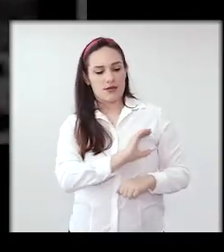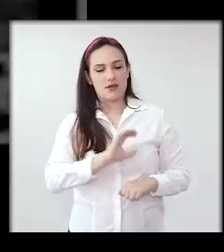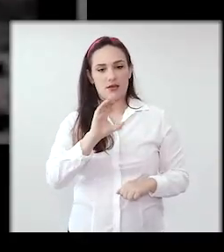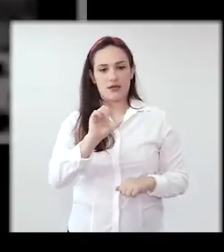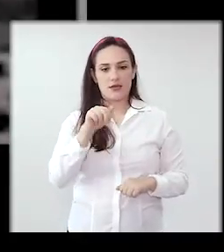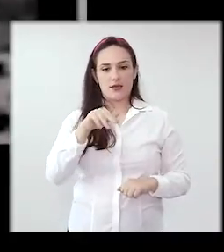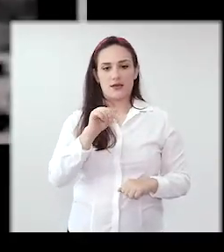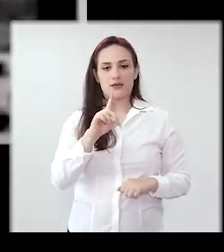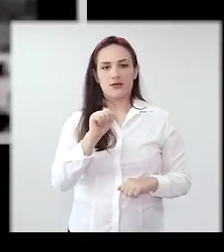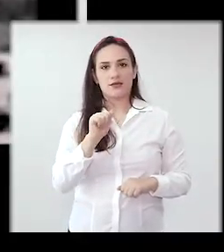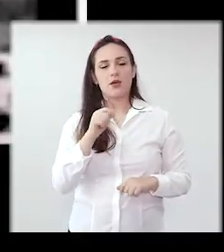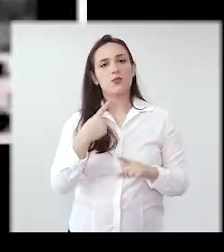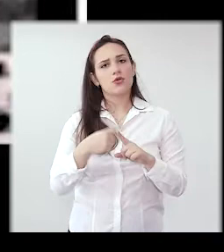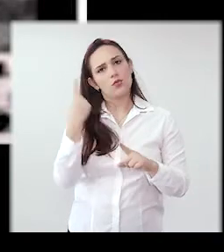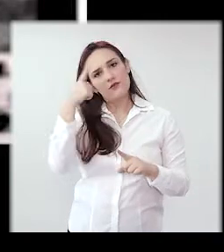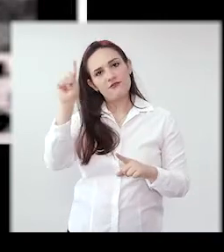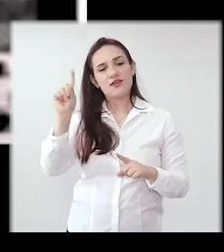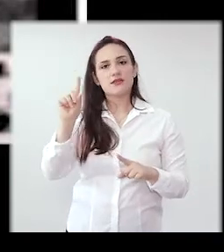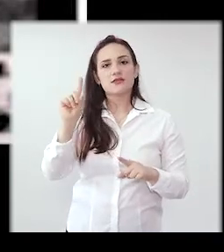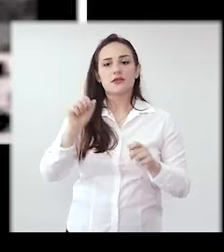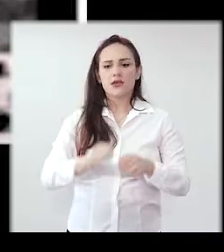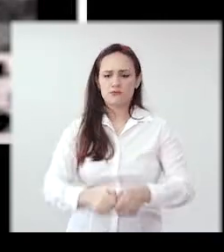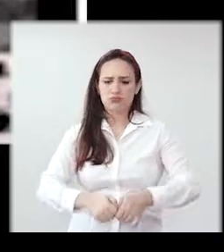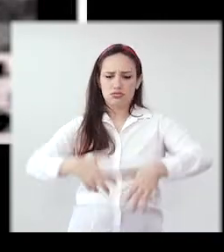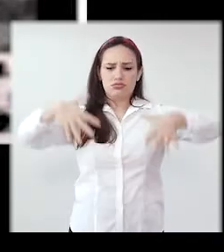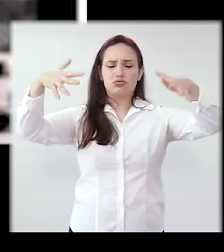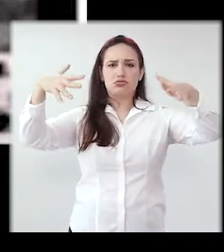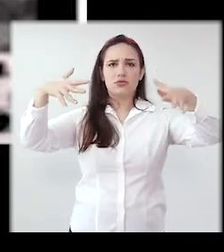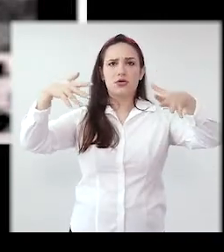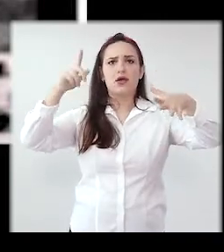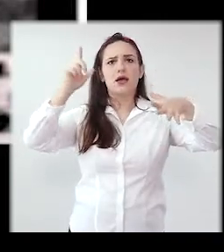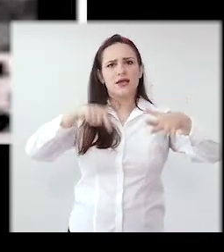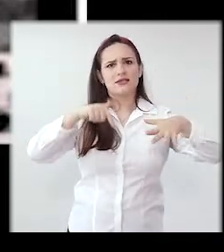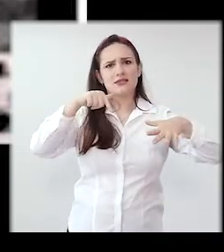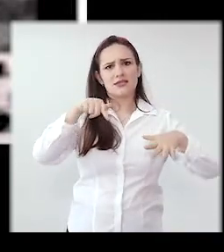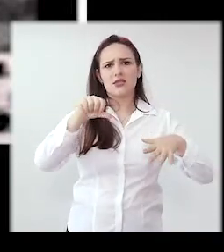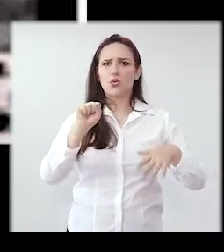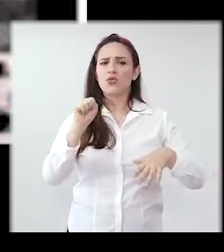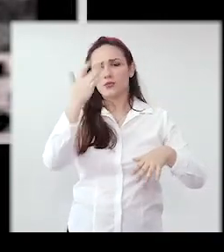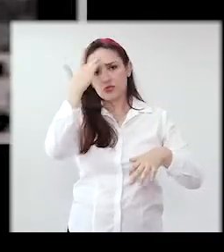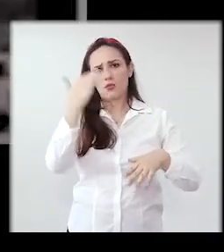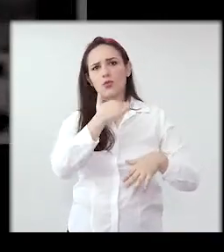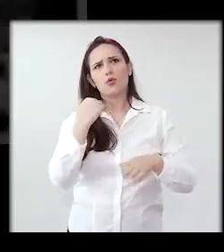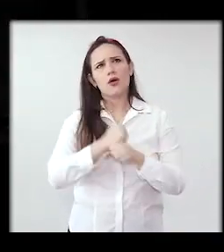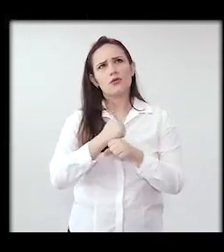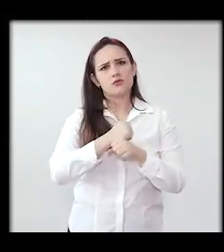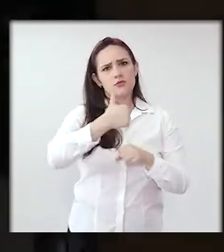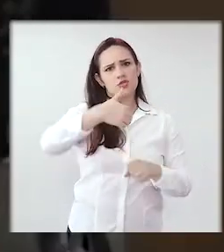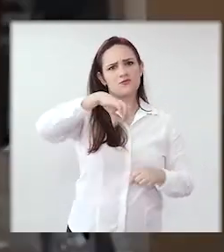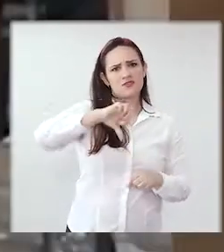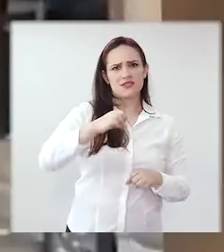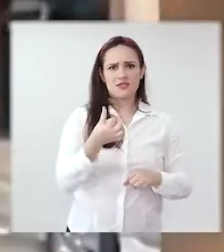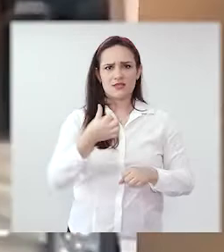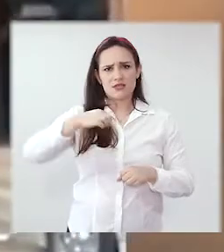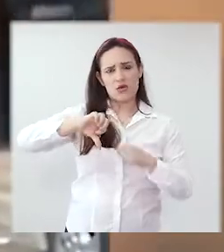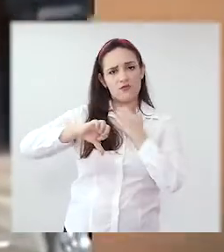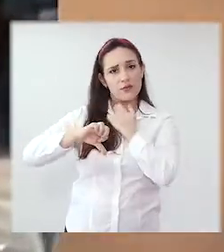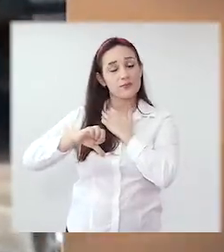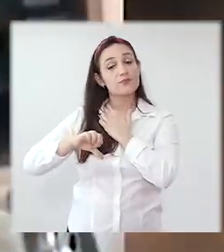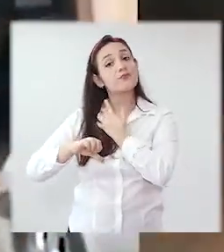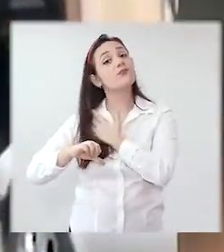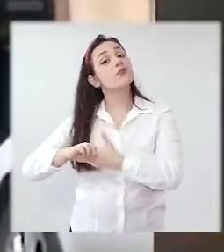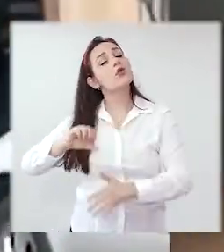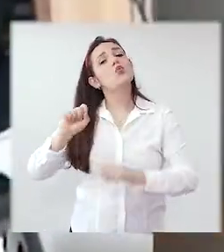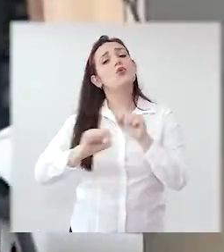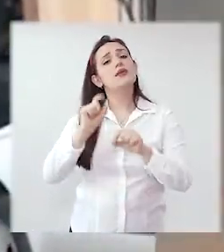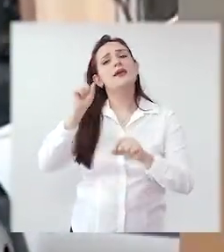trabalhadores mortos na explosão de uma mina nos Estados Unidos em 1969. Acidente de trabalho